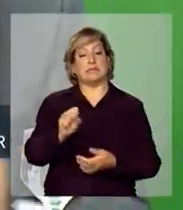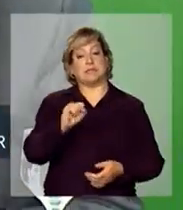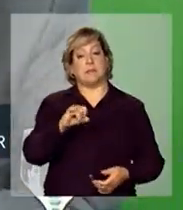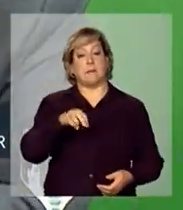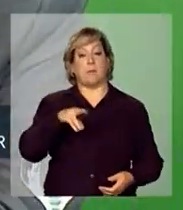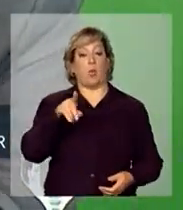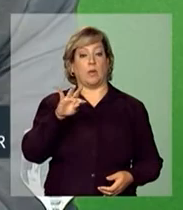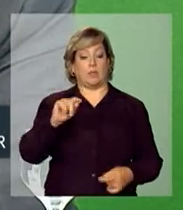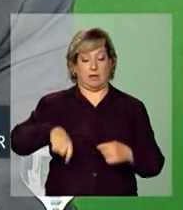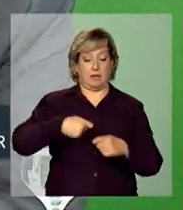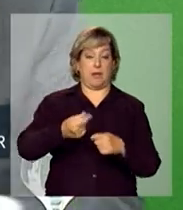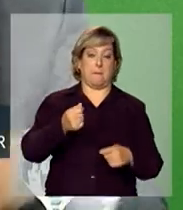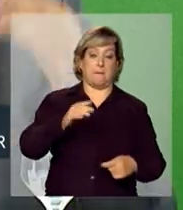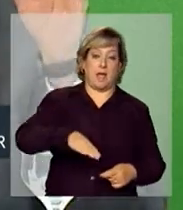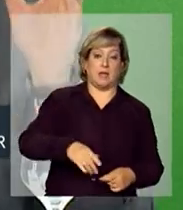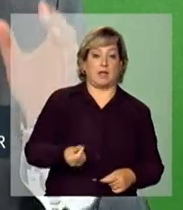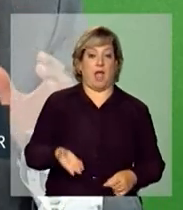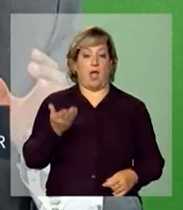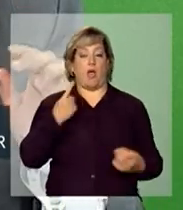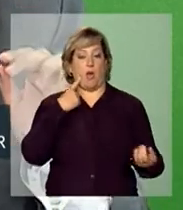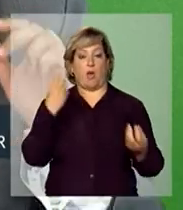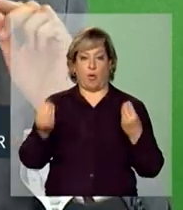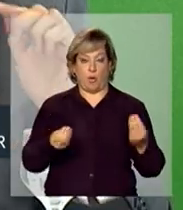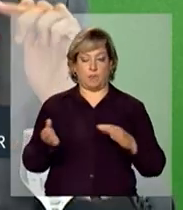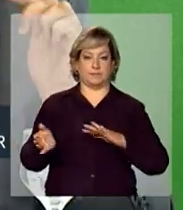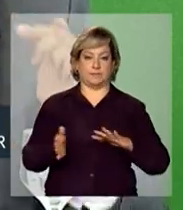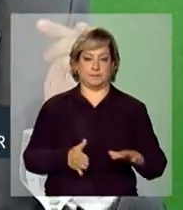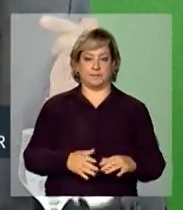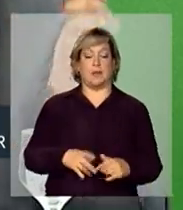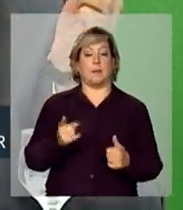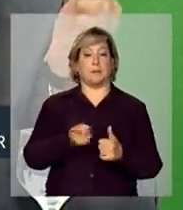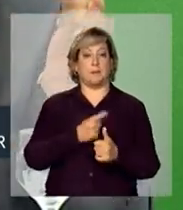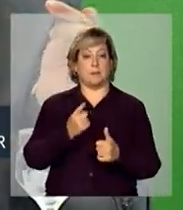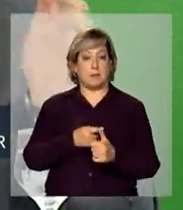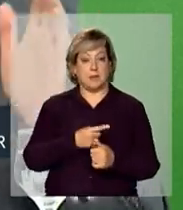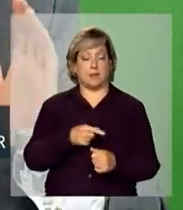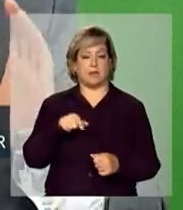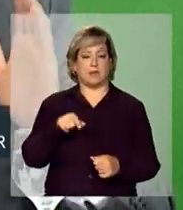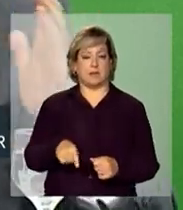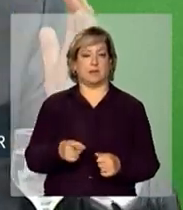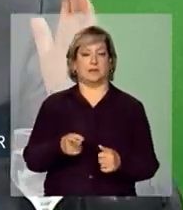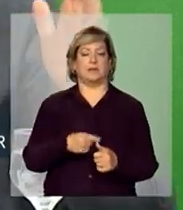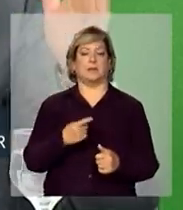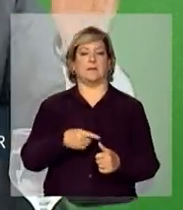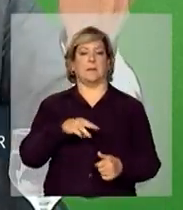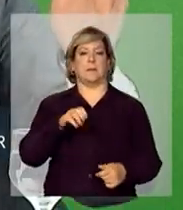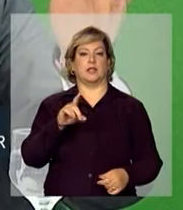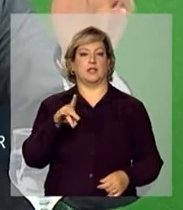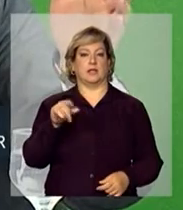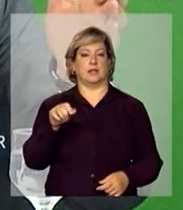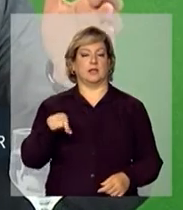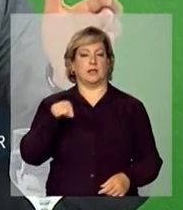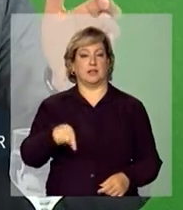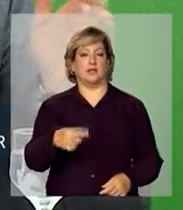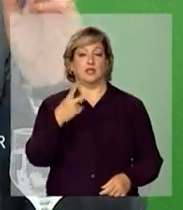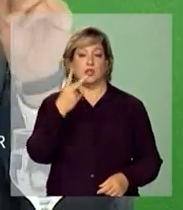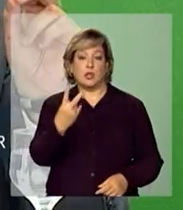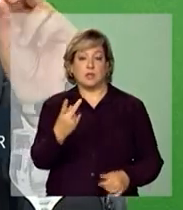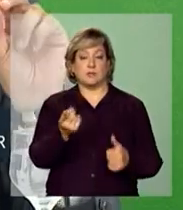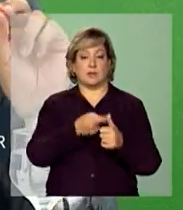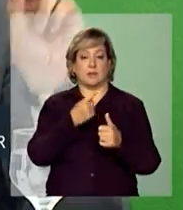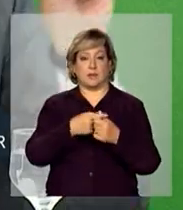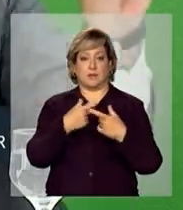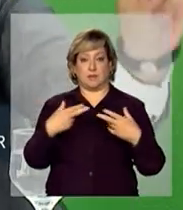se a multa tá alta Então nós vamos mexer no segundo momento nesse momento nós estamos lançando primeiras medidas para essas dois primeiros Pilares